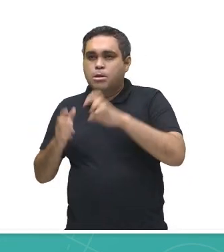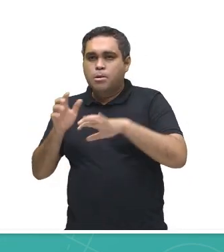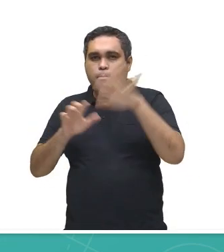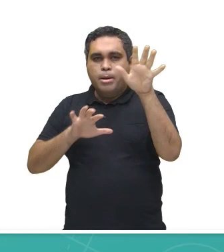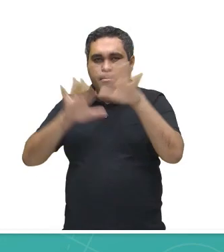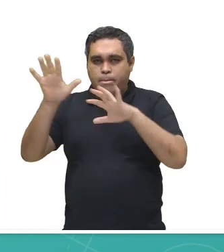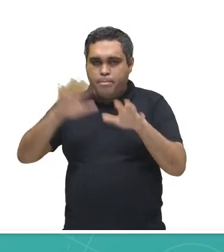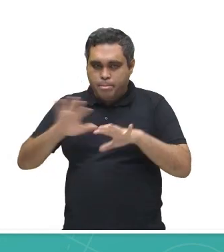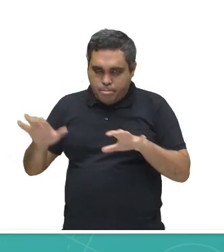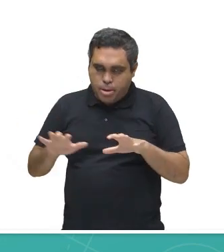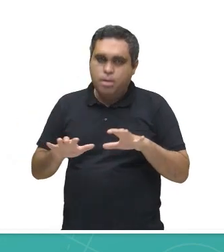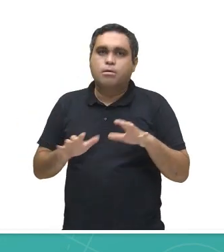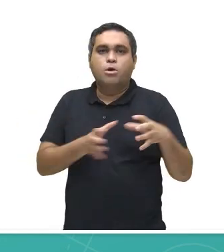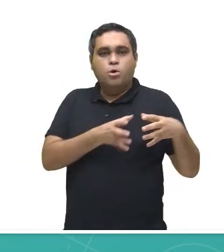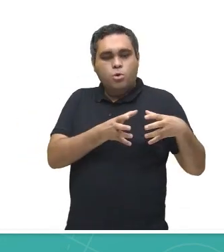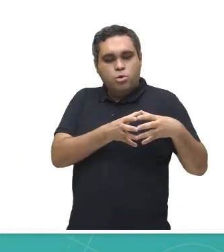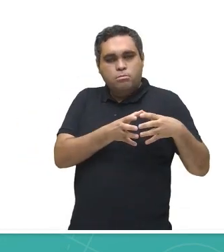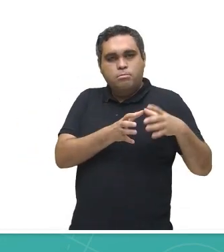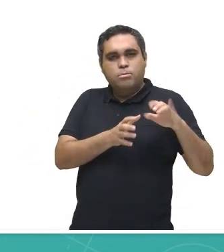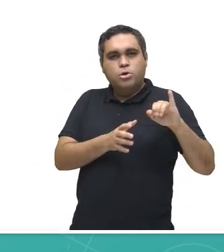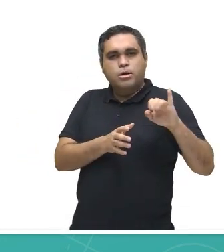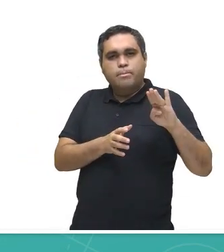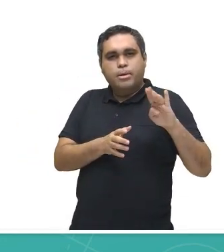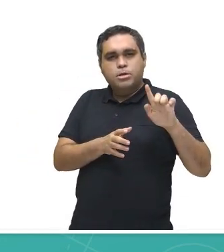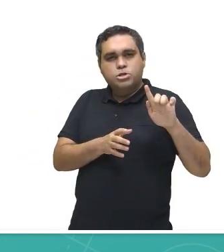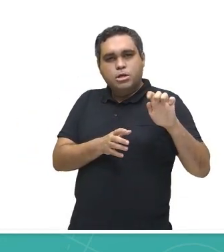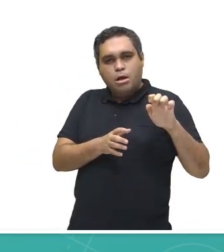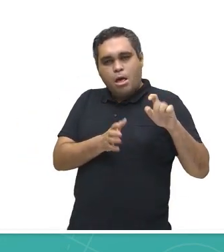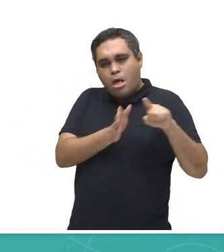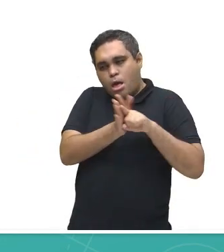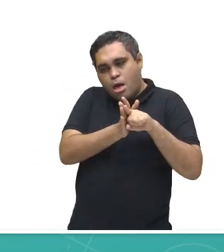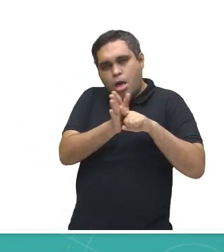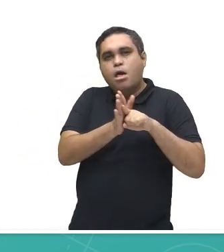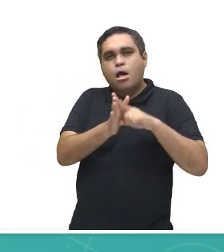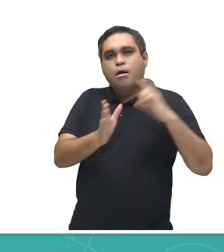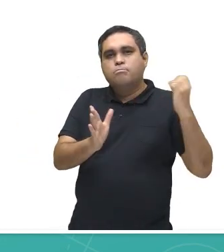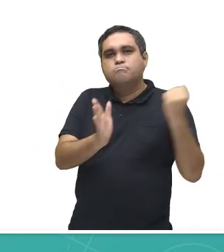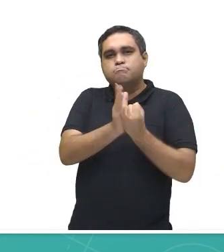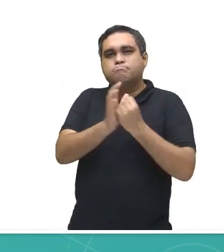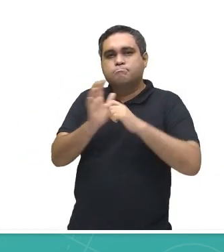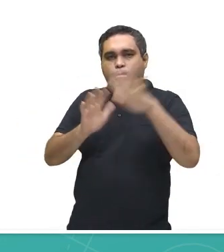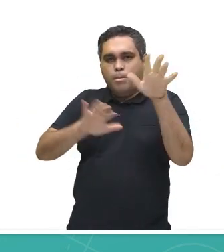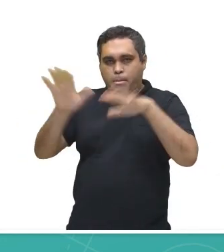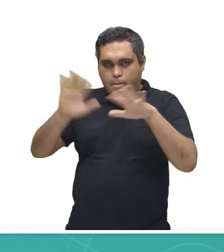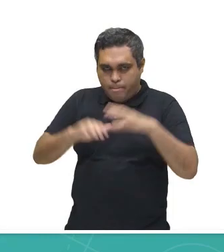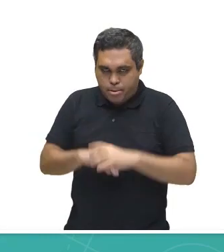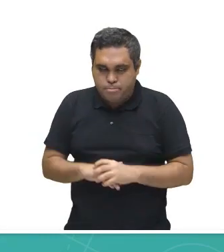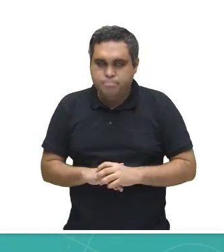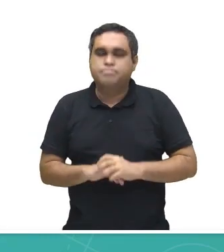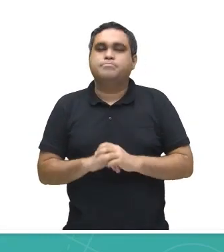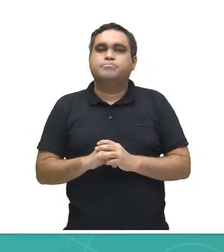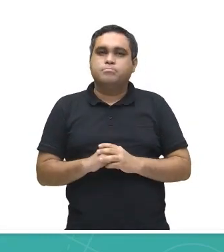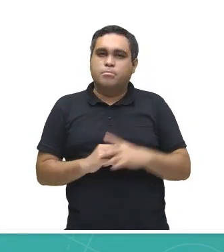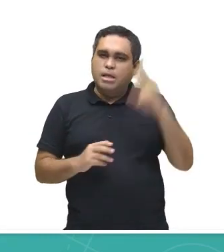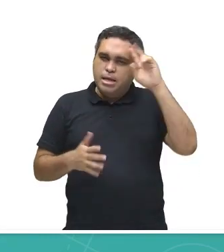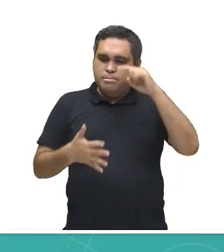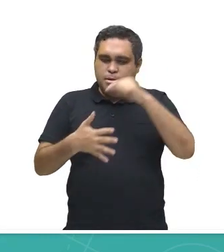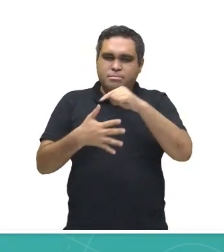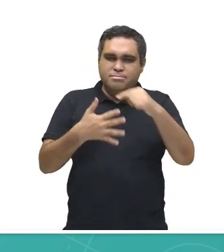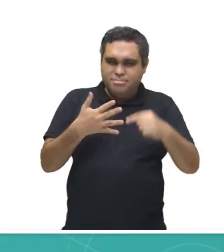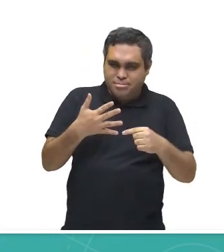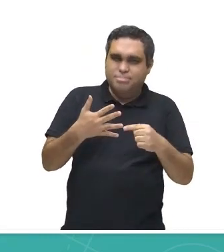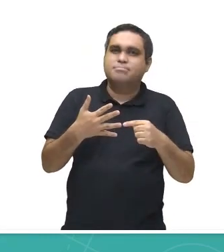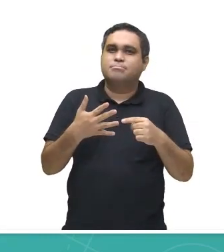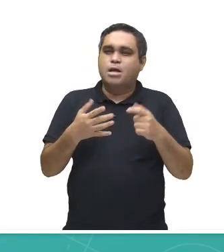que o IBGE acabou realizando, né, através dessas características naturais, econômicas,